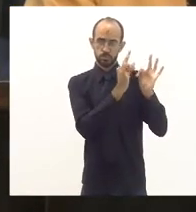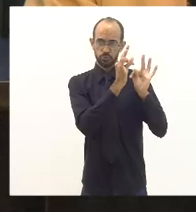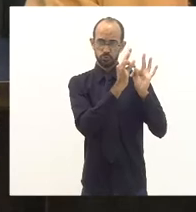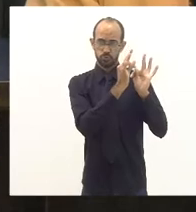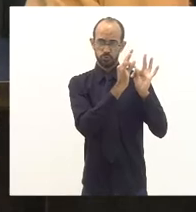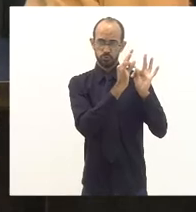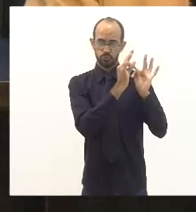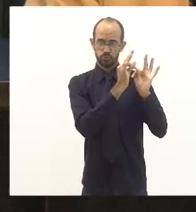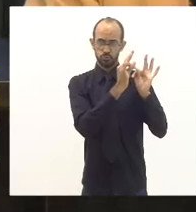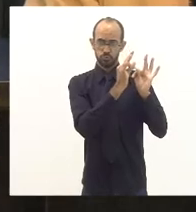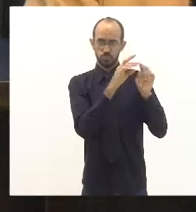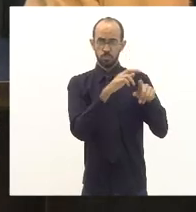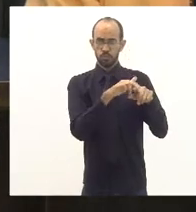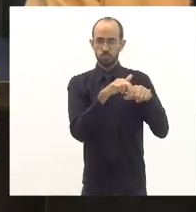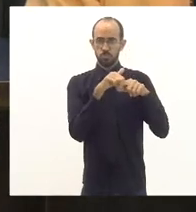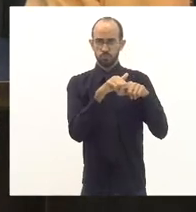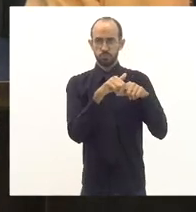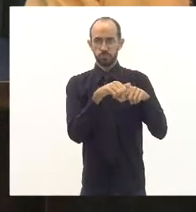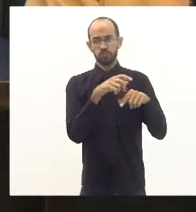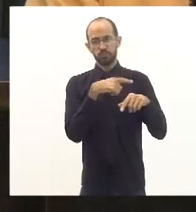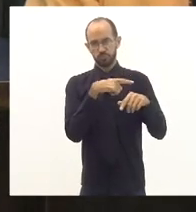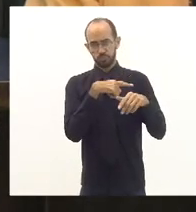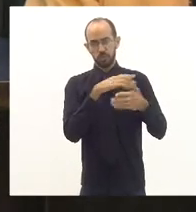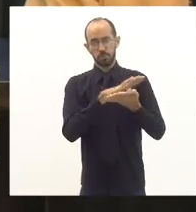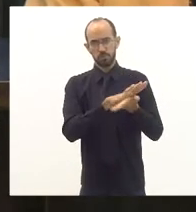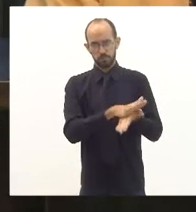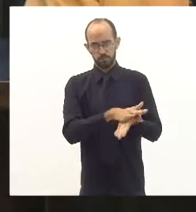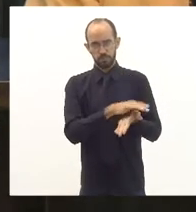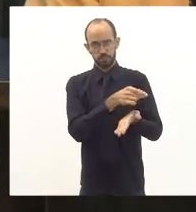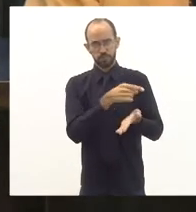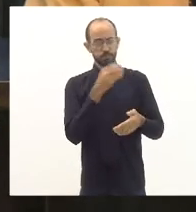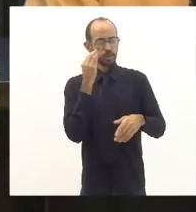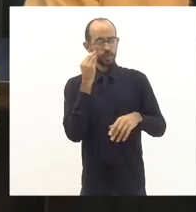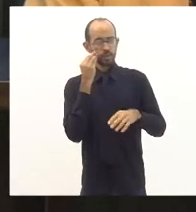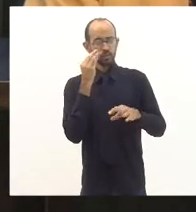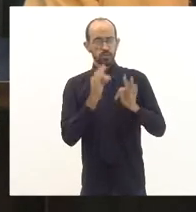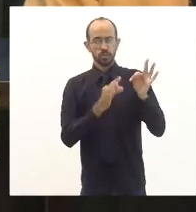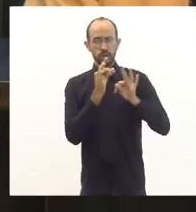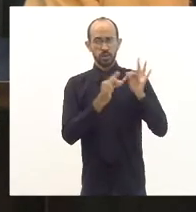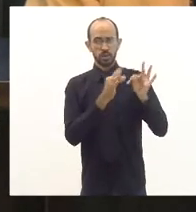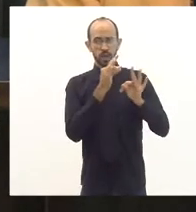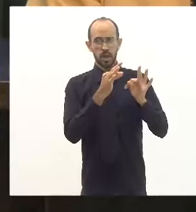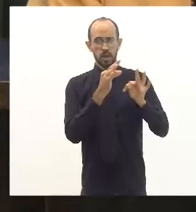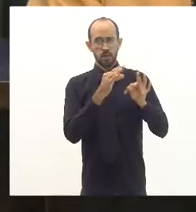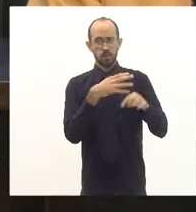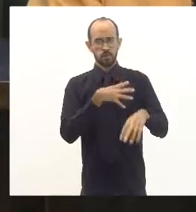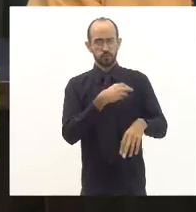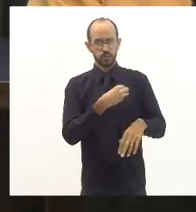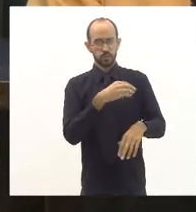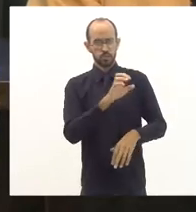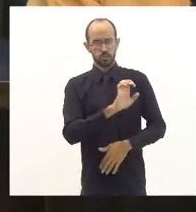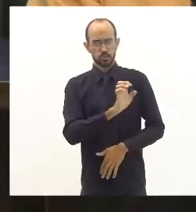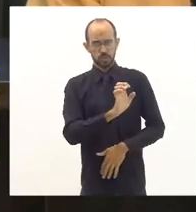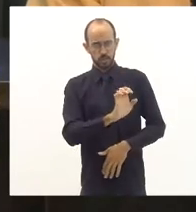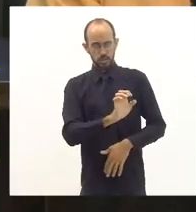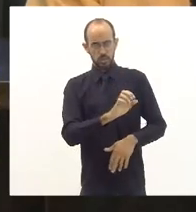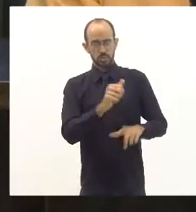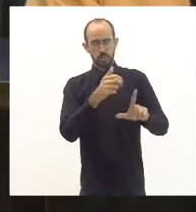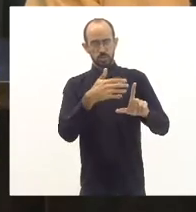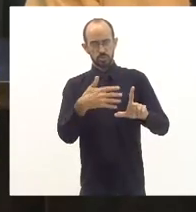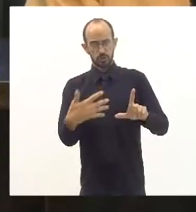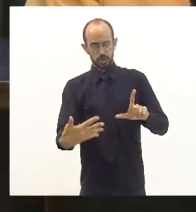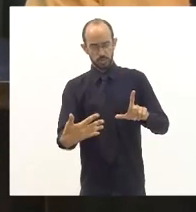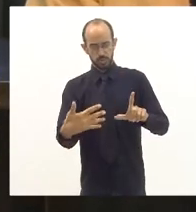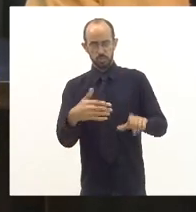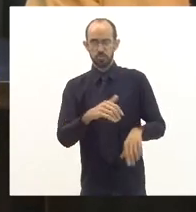até motivadas por pais preconceituosos, tentam tratar filhos gays, filhos LGBT.